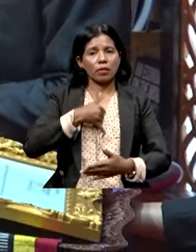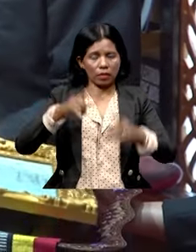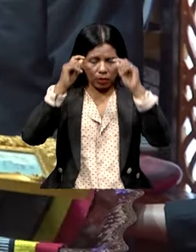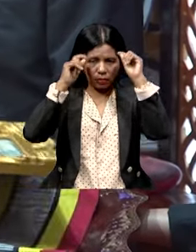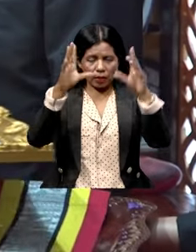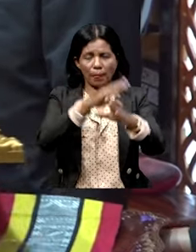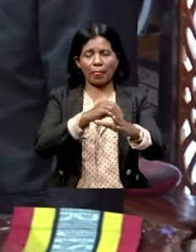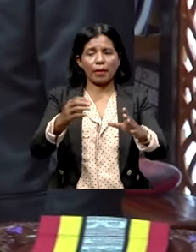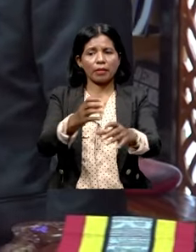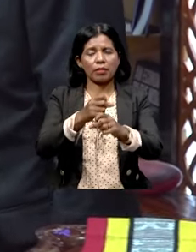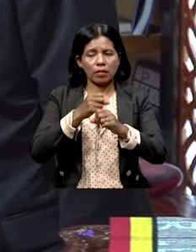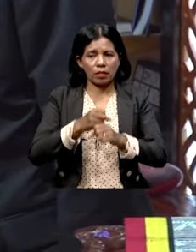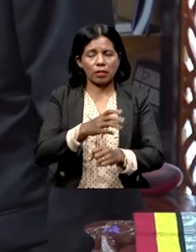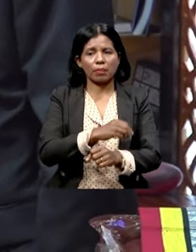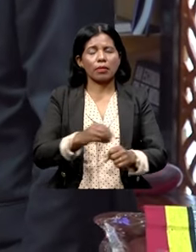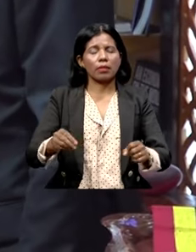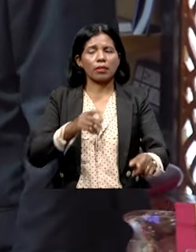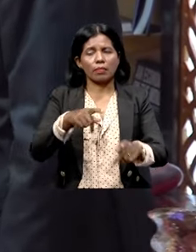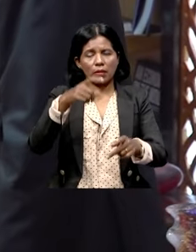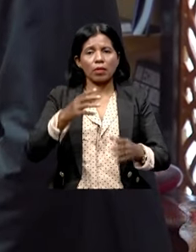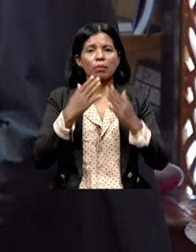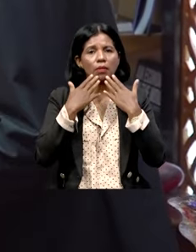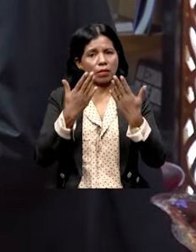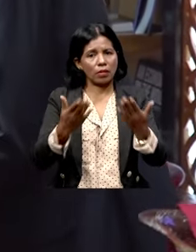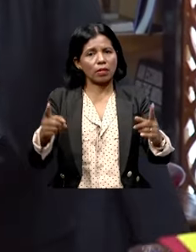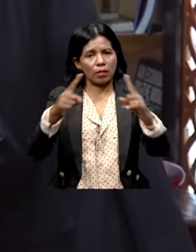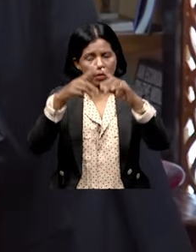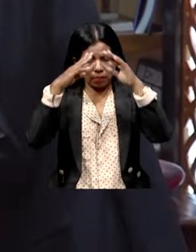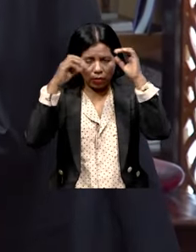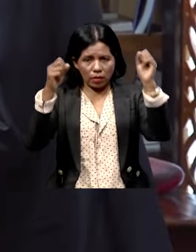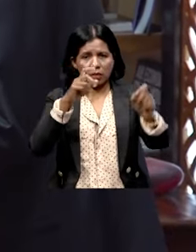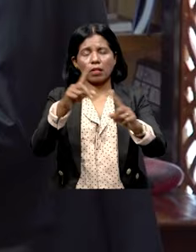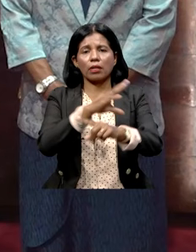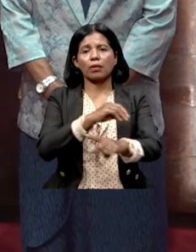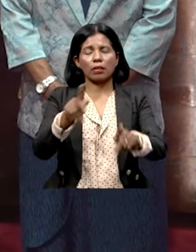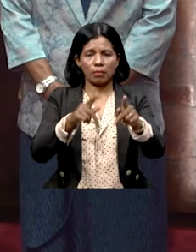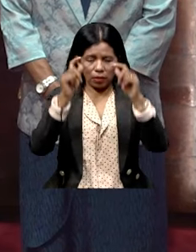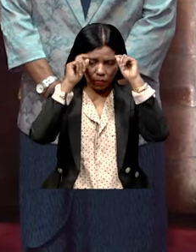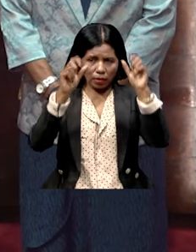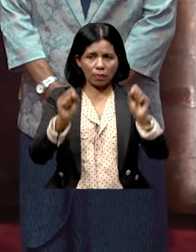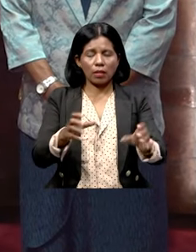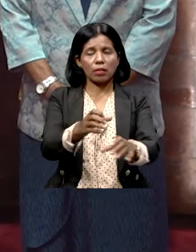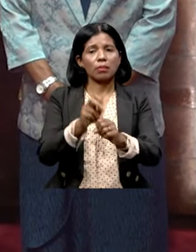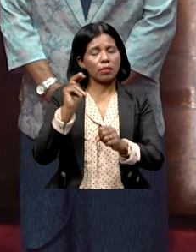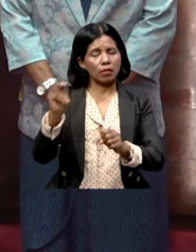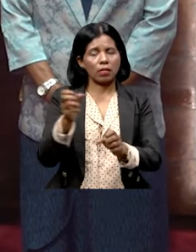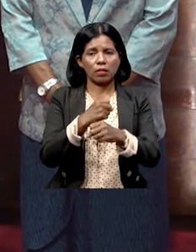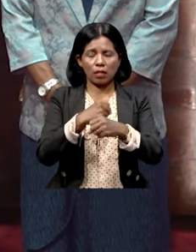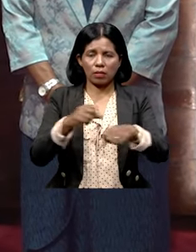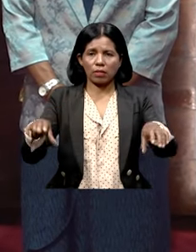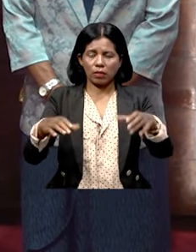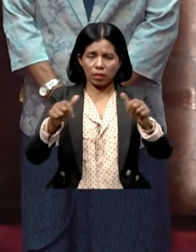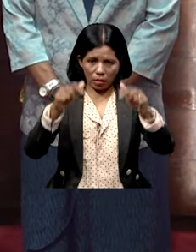cima, condecoração diplomata Coreia do Sul, a agradece para Presidente da República no povo Timor-Leste, também bela simonia, o de alau missão